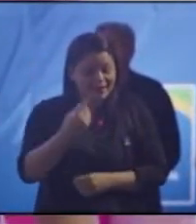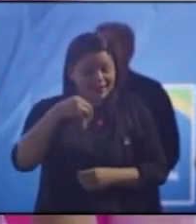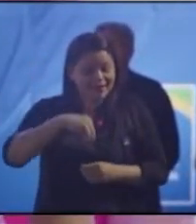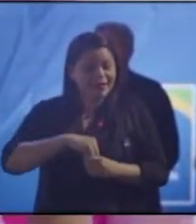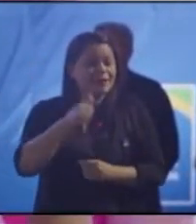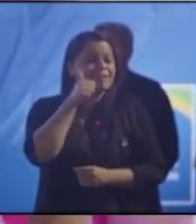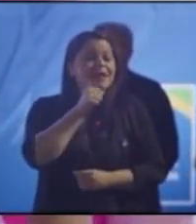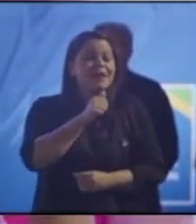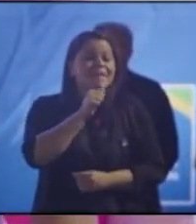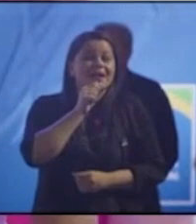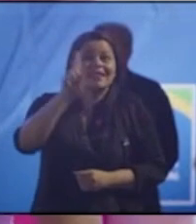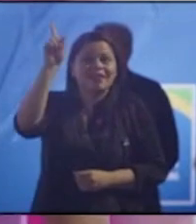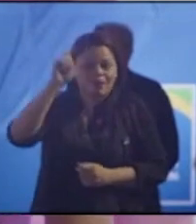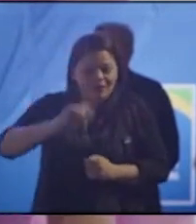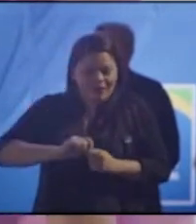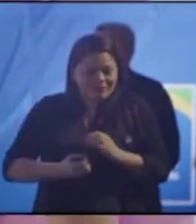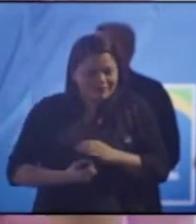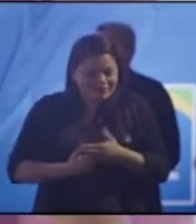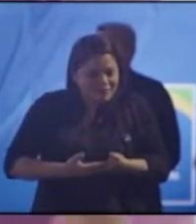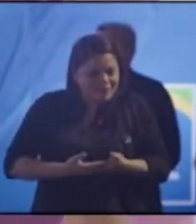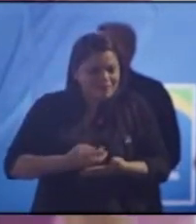minha mãe.